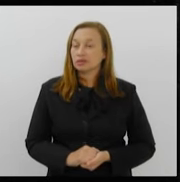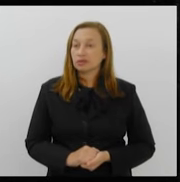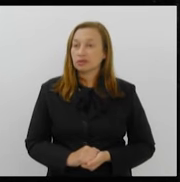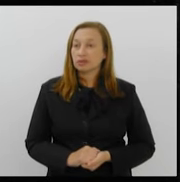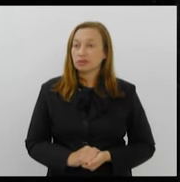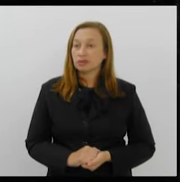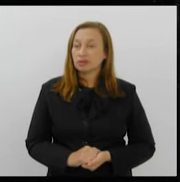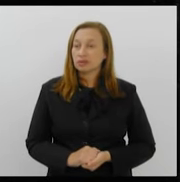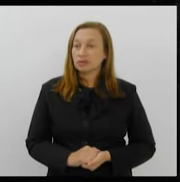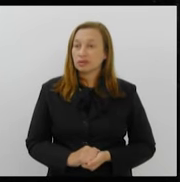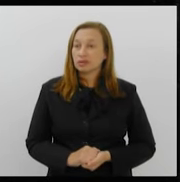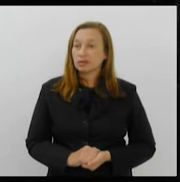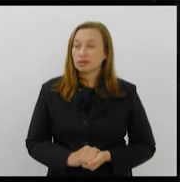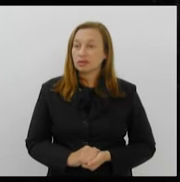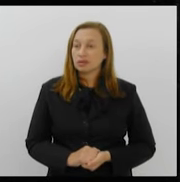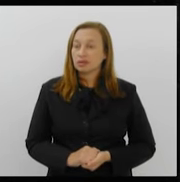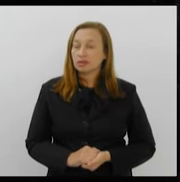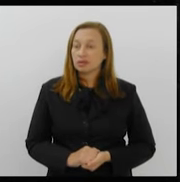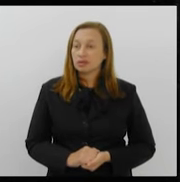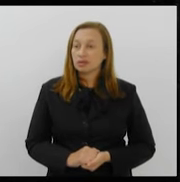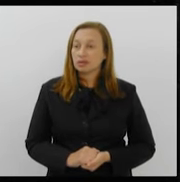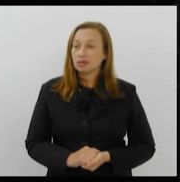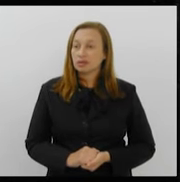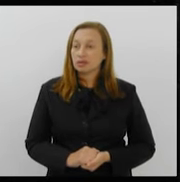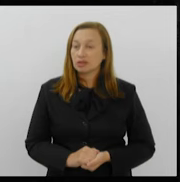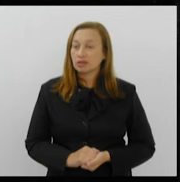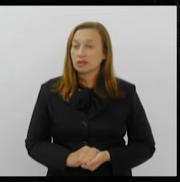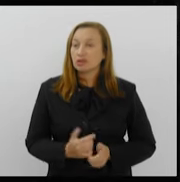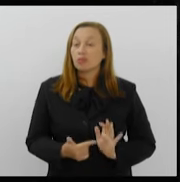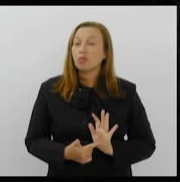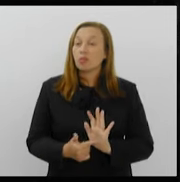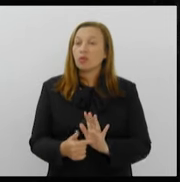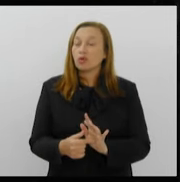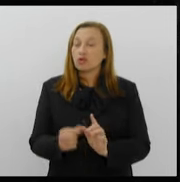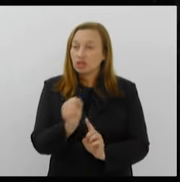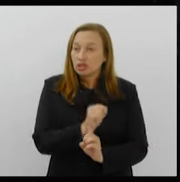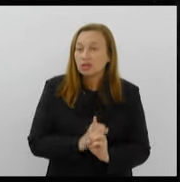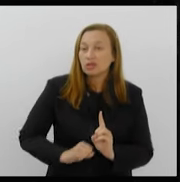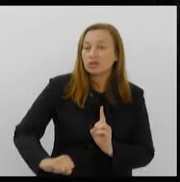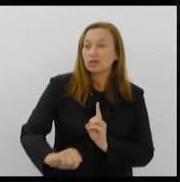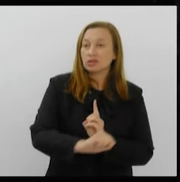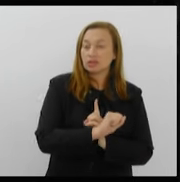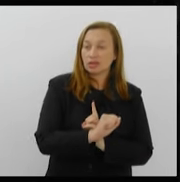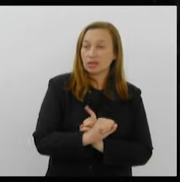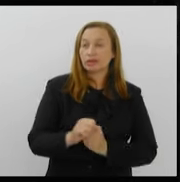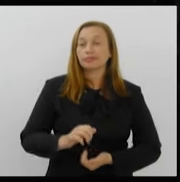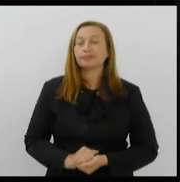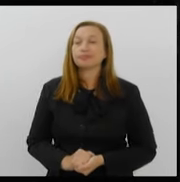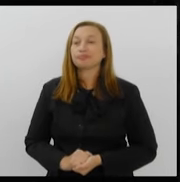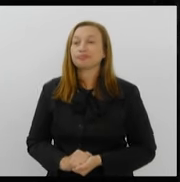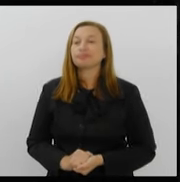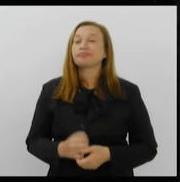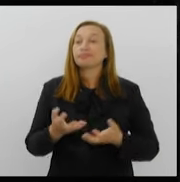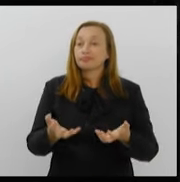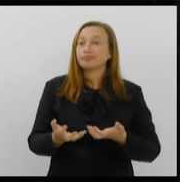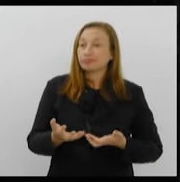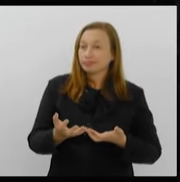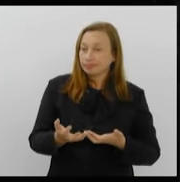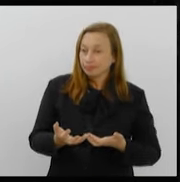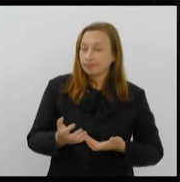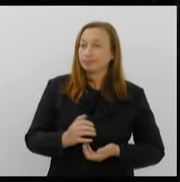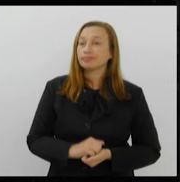a identificação daquela sociedade. Então, quero agradecer